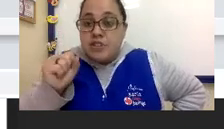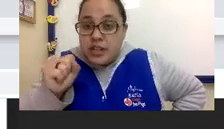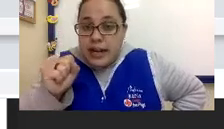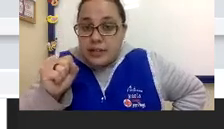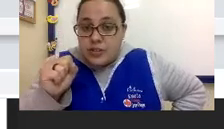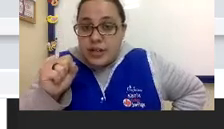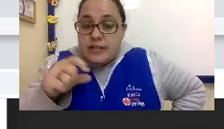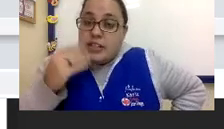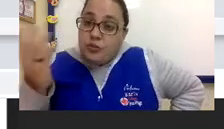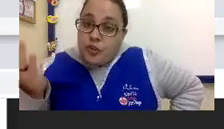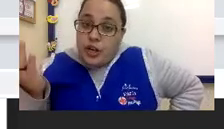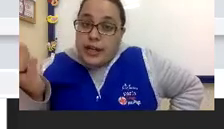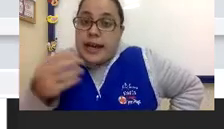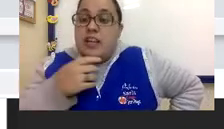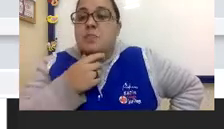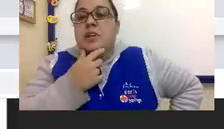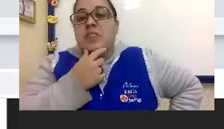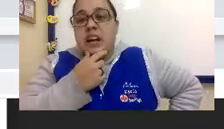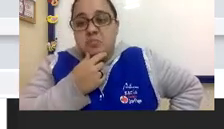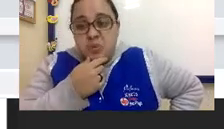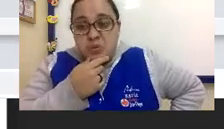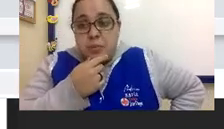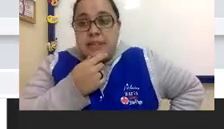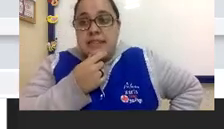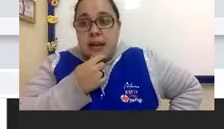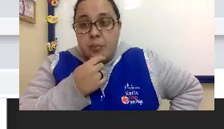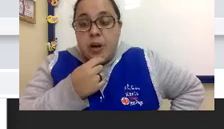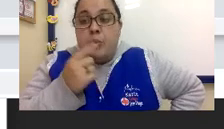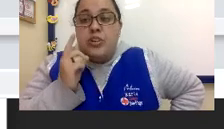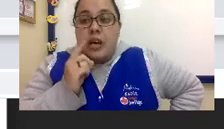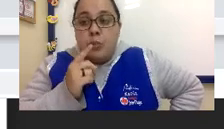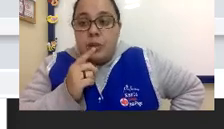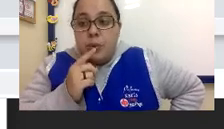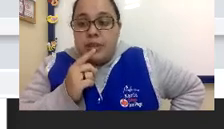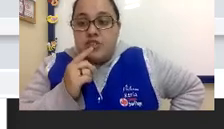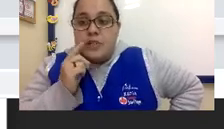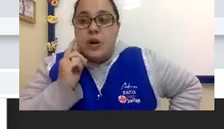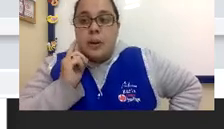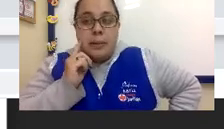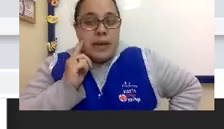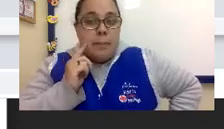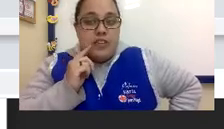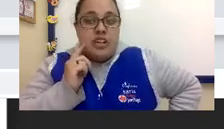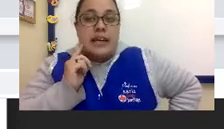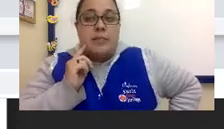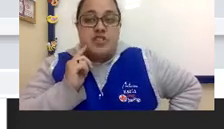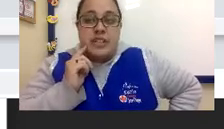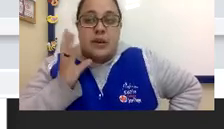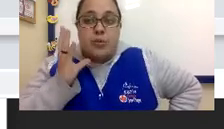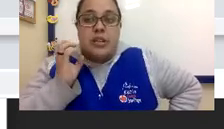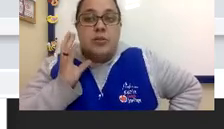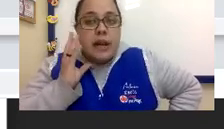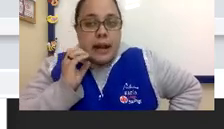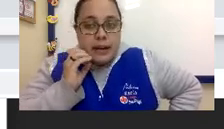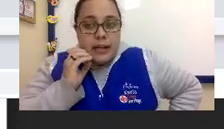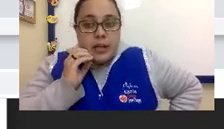bem mastigados. Se não forem, eles podem ficar muito mais tempo. Por isso que é muito importante, pessoal, a primeira parte lá que é a mastigação,